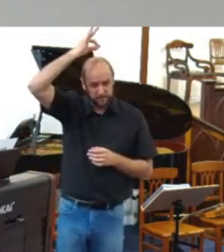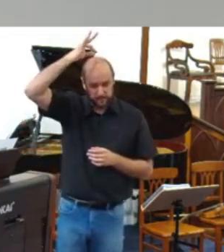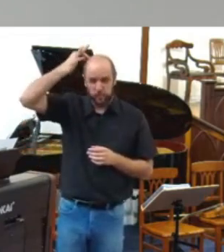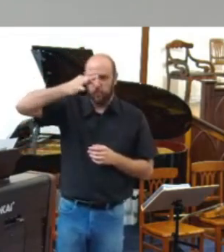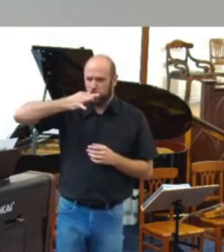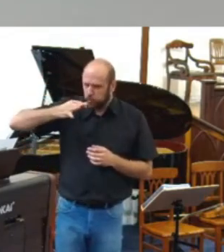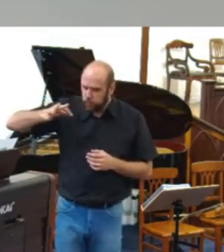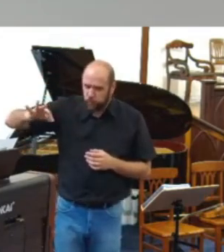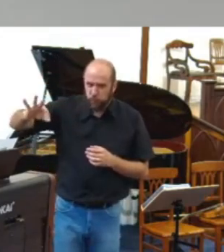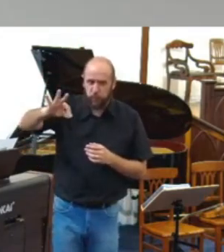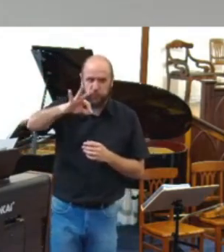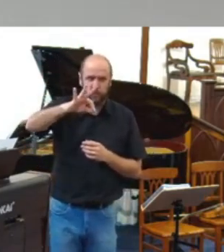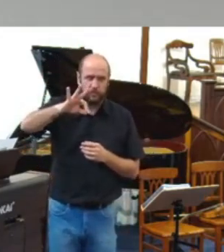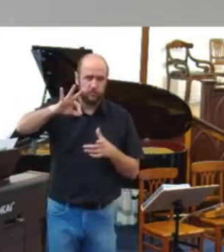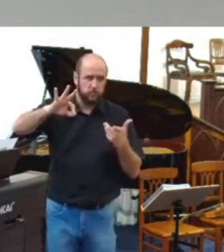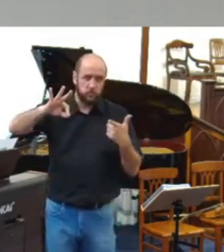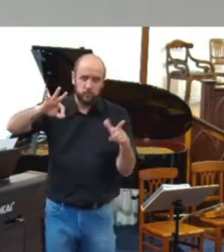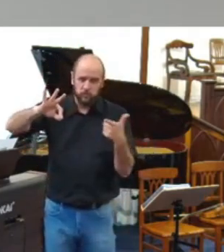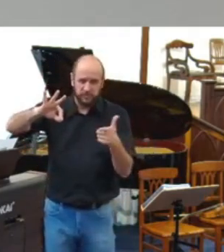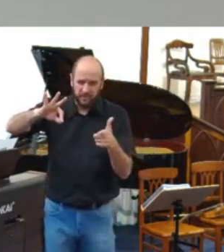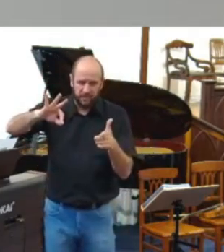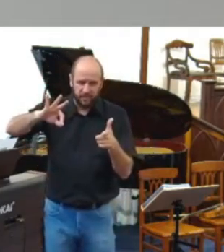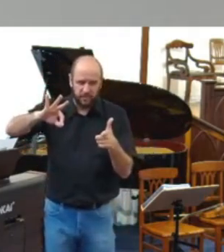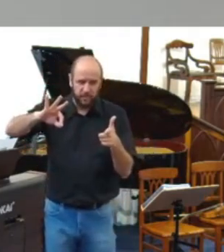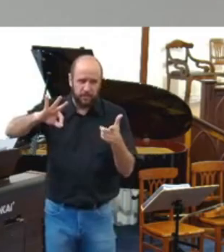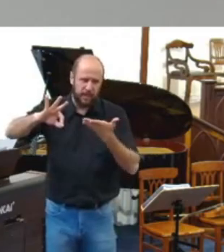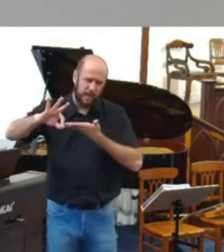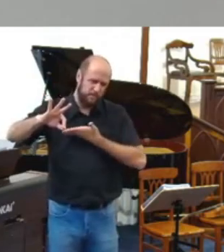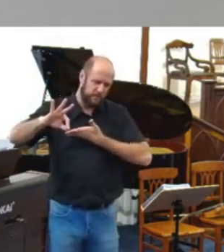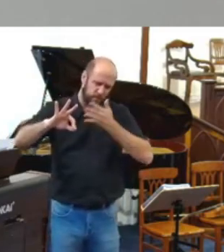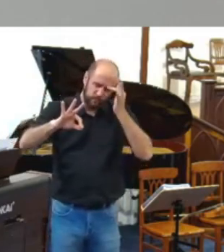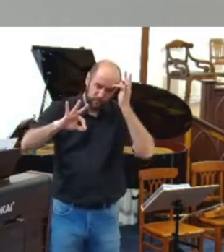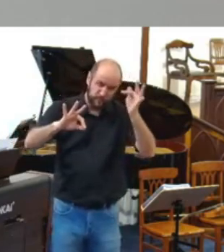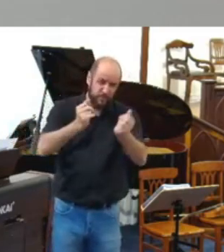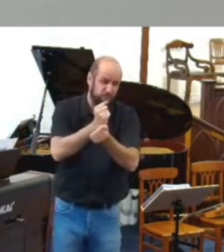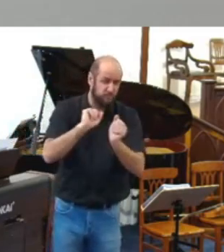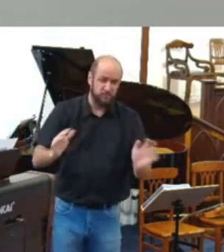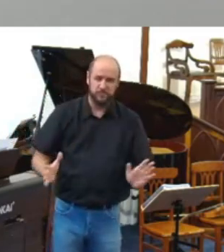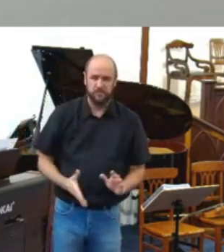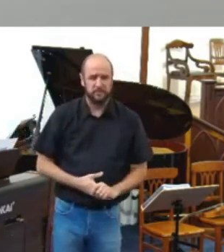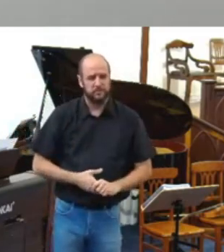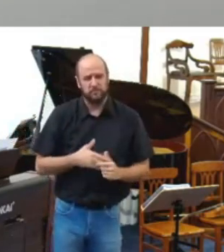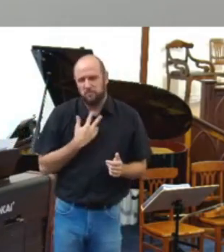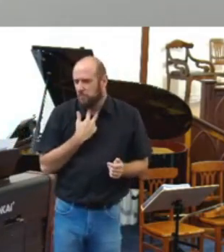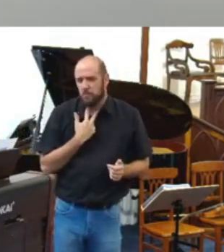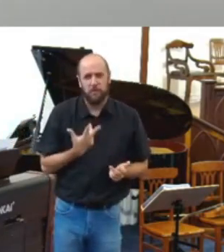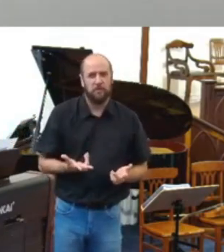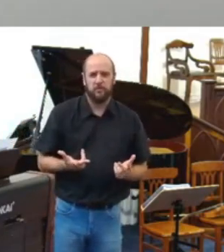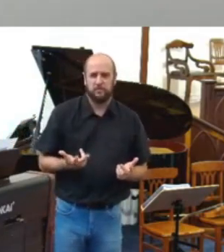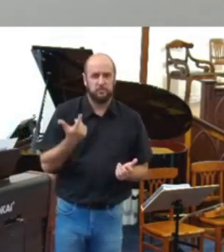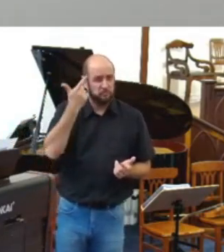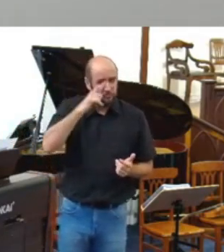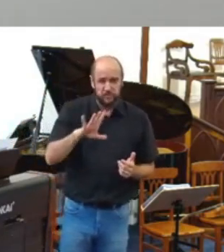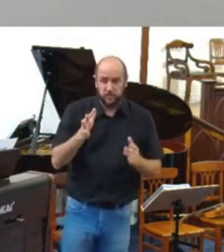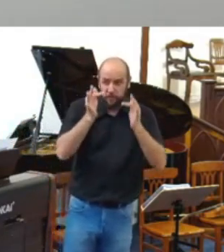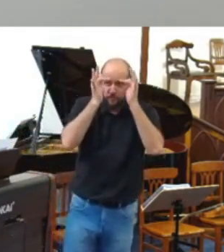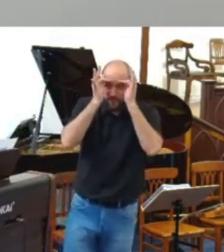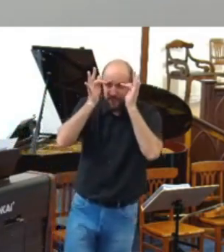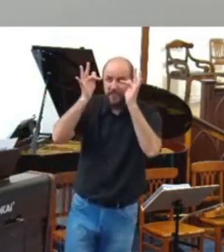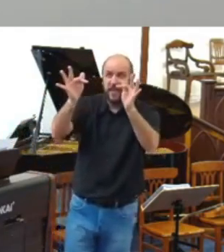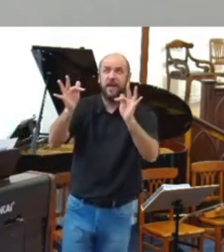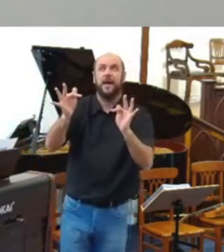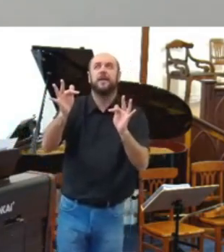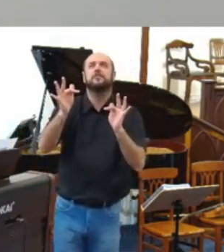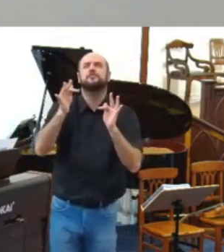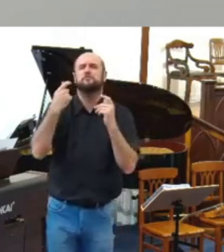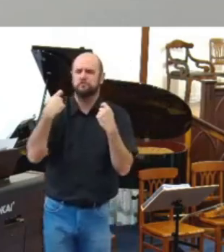soprou a vida, não tem como ser um bom amigo, leal, fiel. O Espírito não soprou, não tem como ter fidelidade a